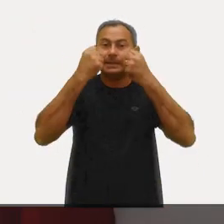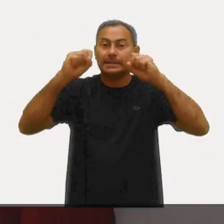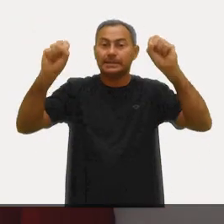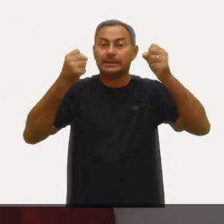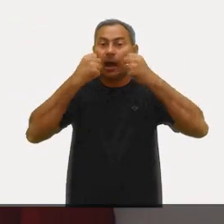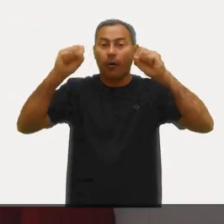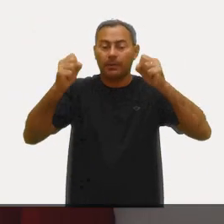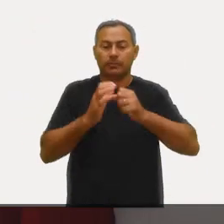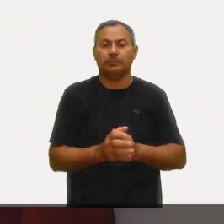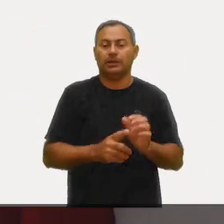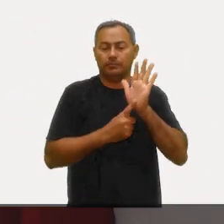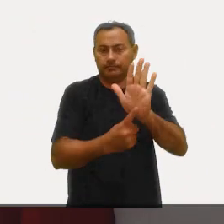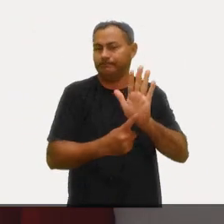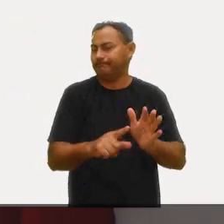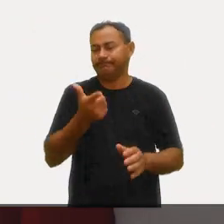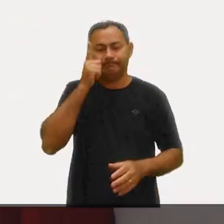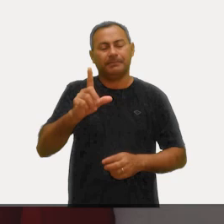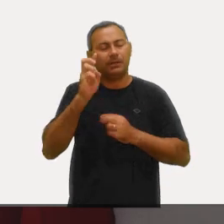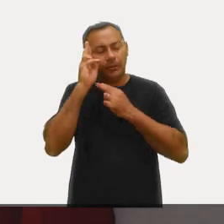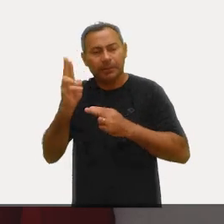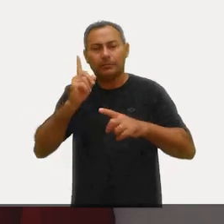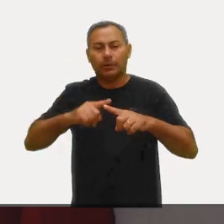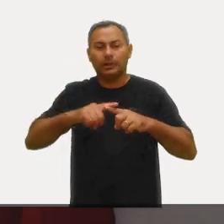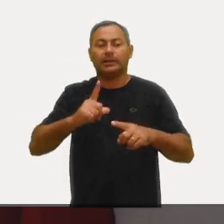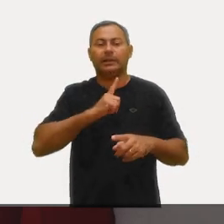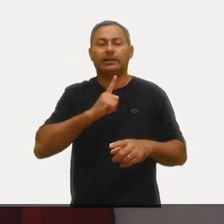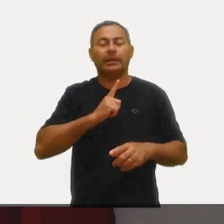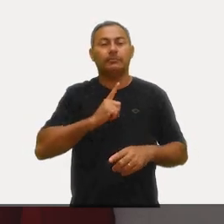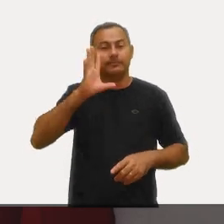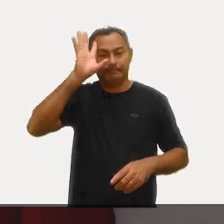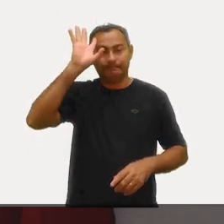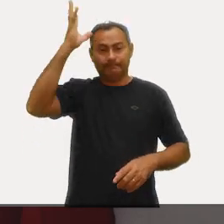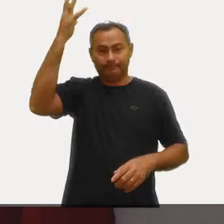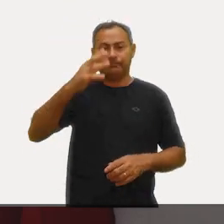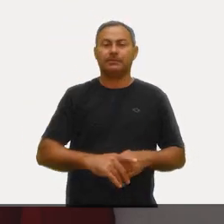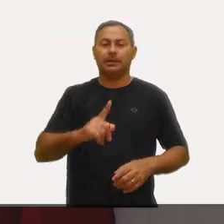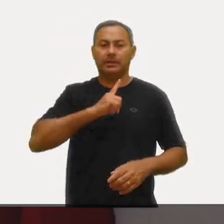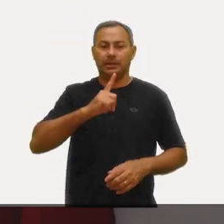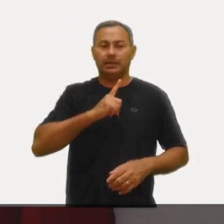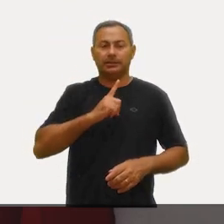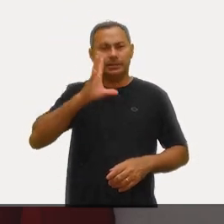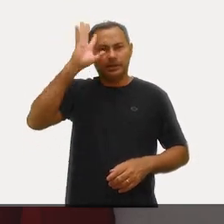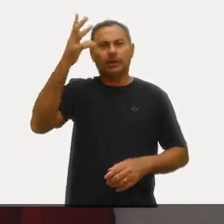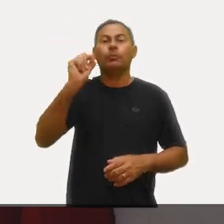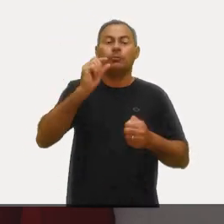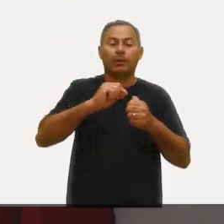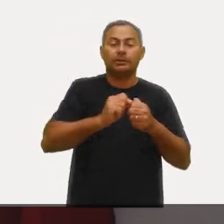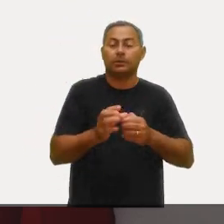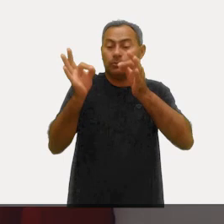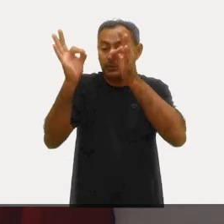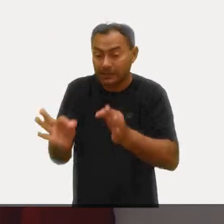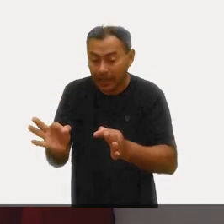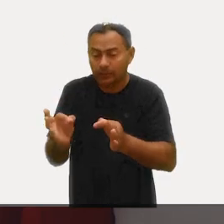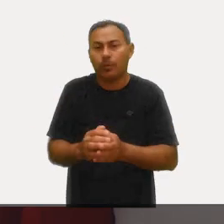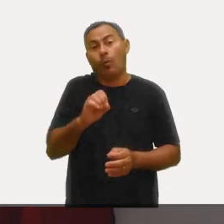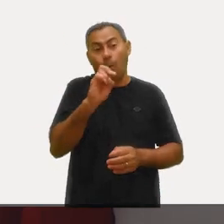Neste salmo, o salmista mostra que não conseguia dormir porque tinha que tomar uma decisão. Ele tinha que decidir entre fazer